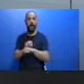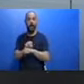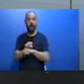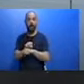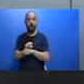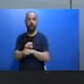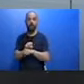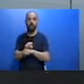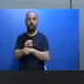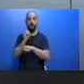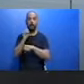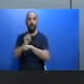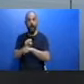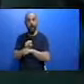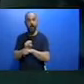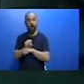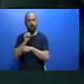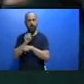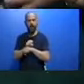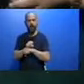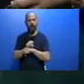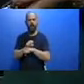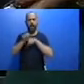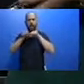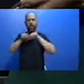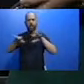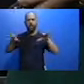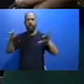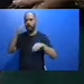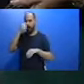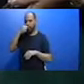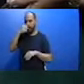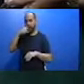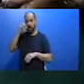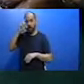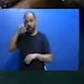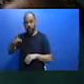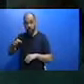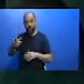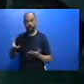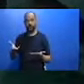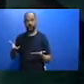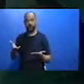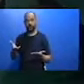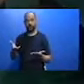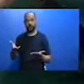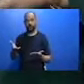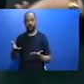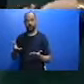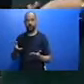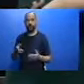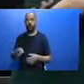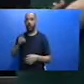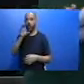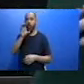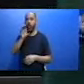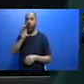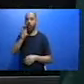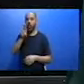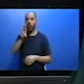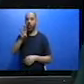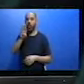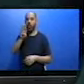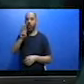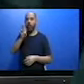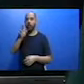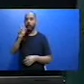me pare de espalhar gripe uma ordem e olha lá cubra tô mandando cubra cubra